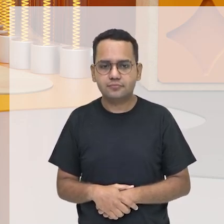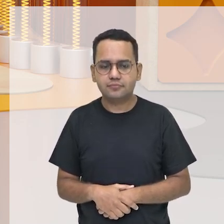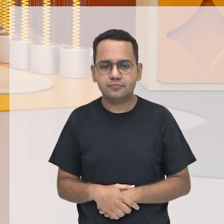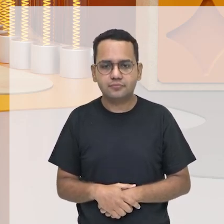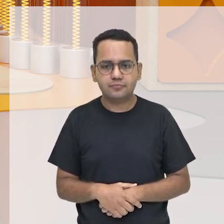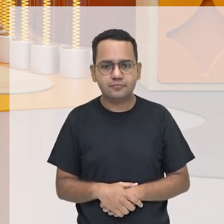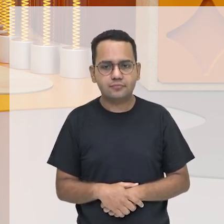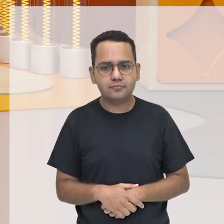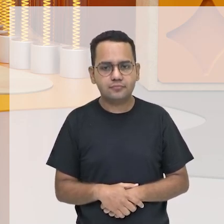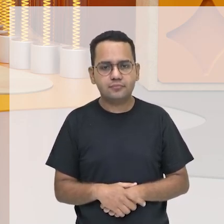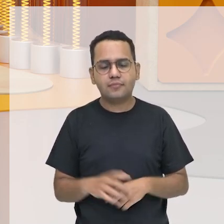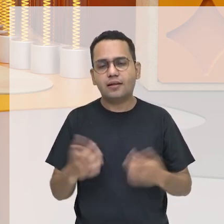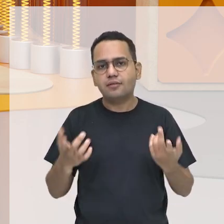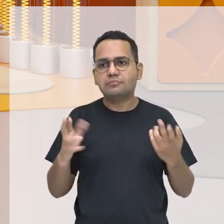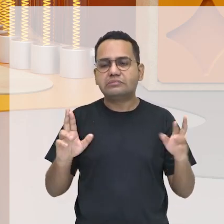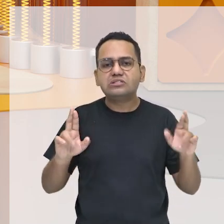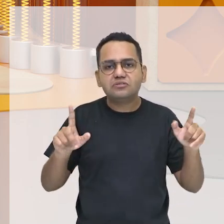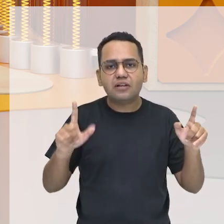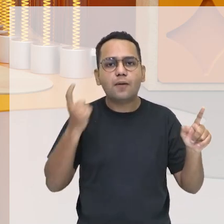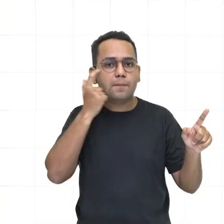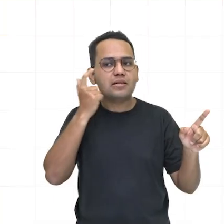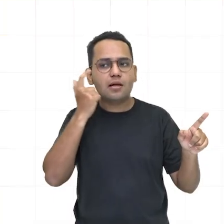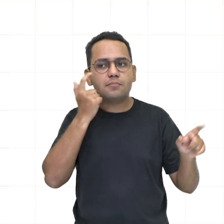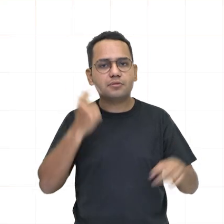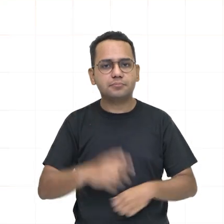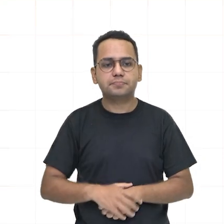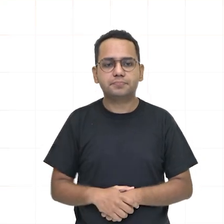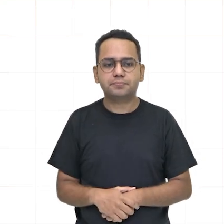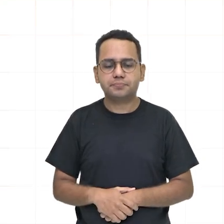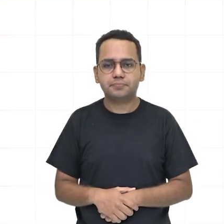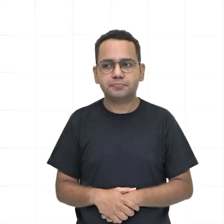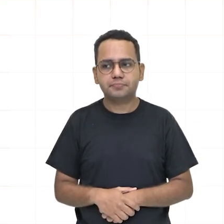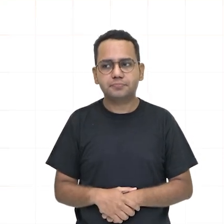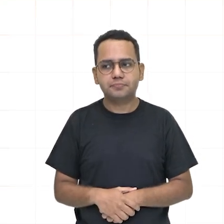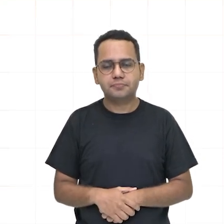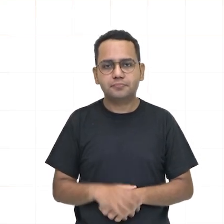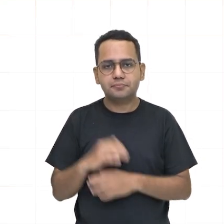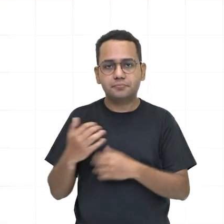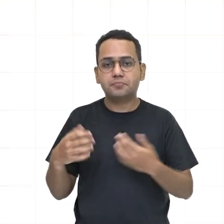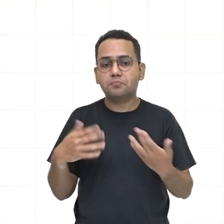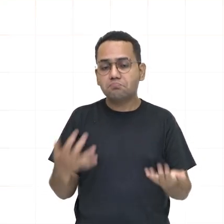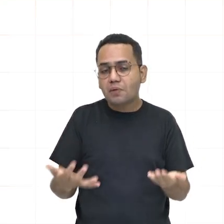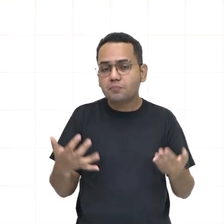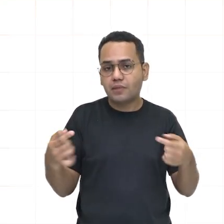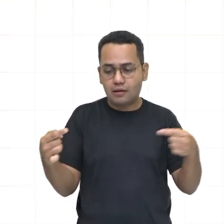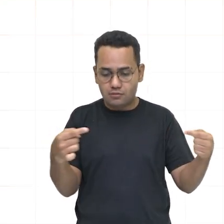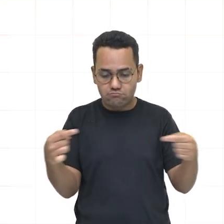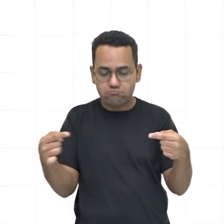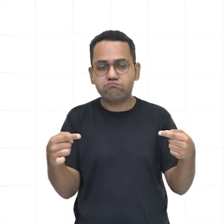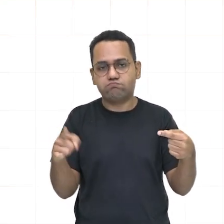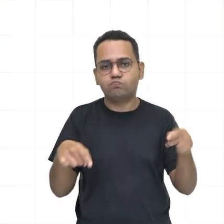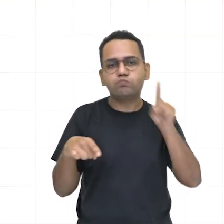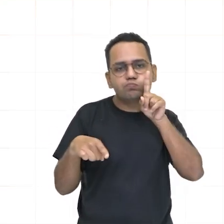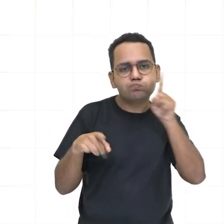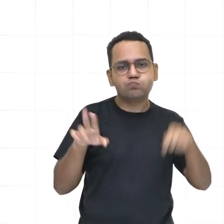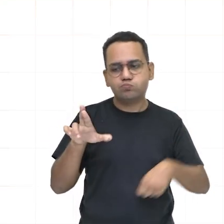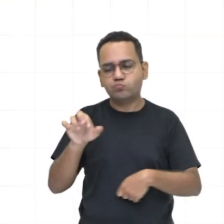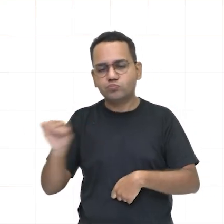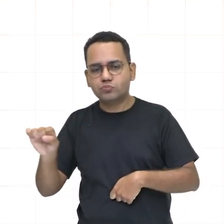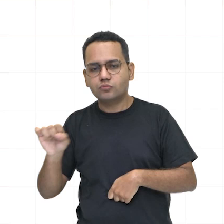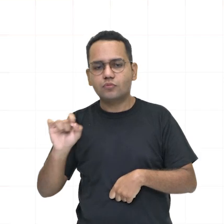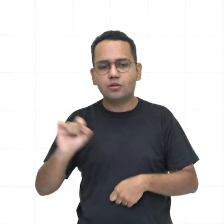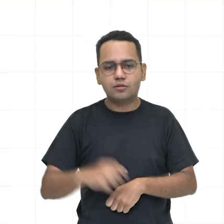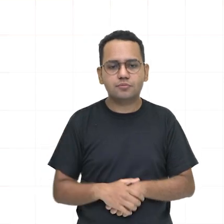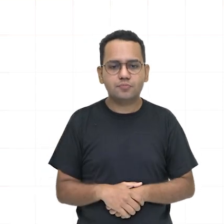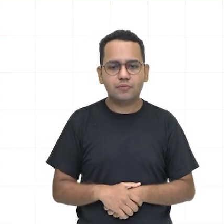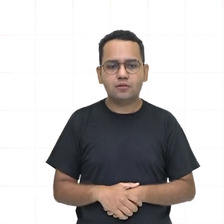e antagônicas. Vamos falar um pouquinho sobre isso. A Guerra Fria delineou uma ordem mundial conhecida